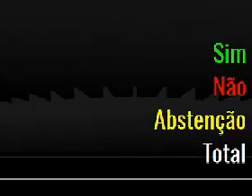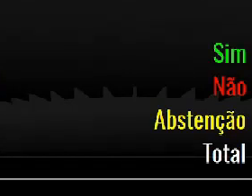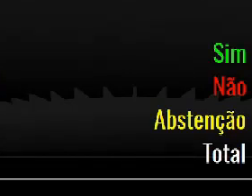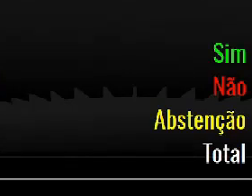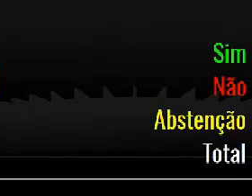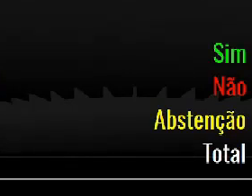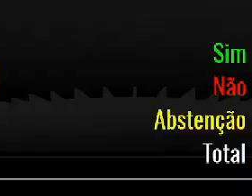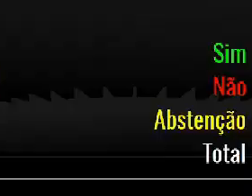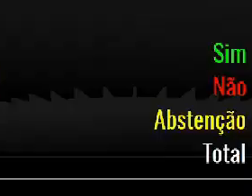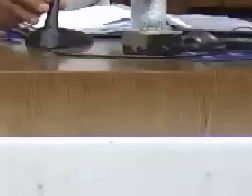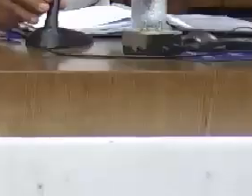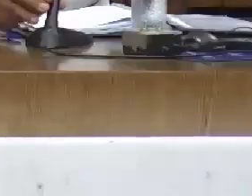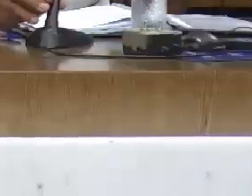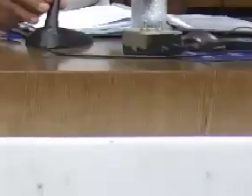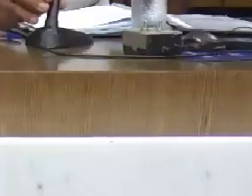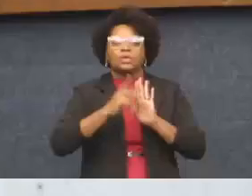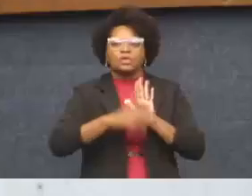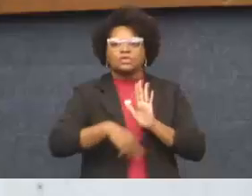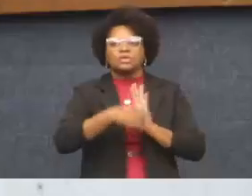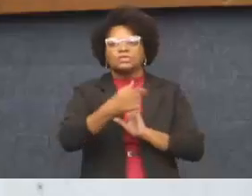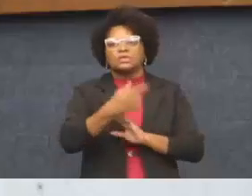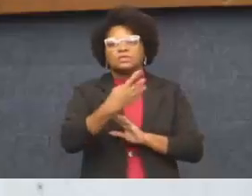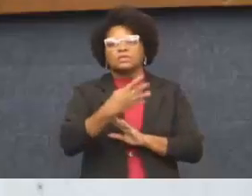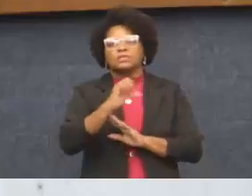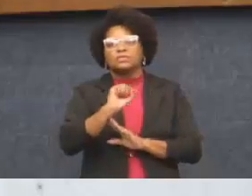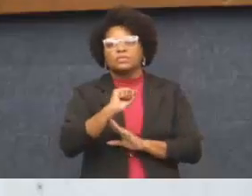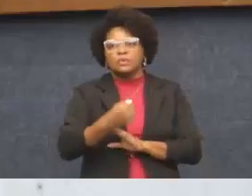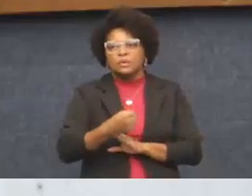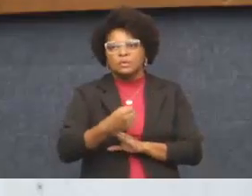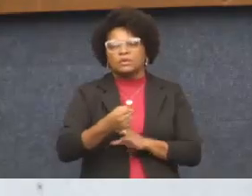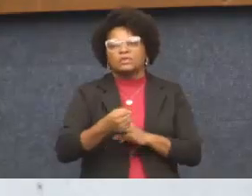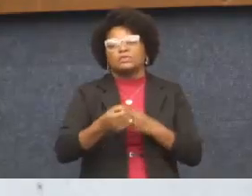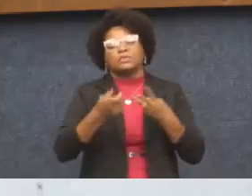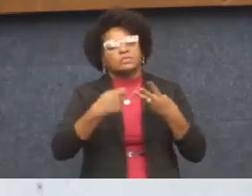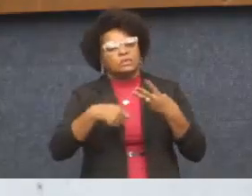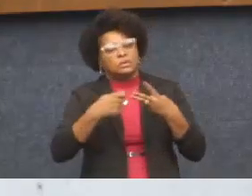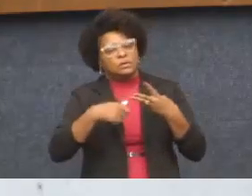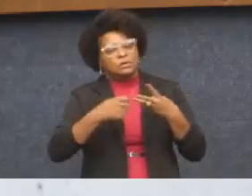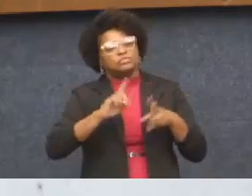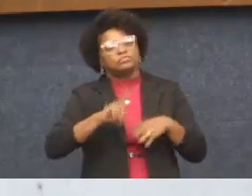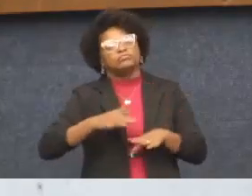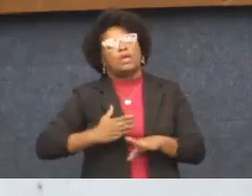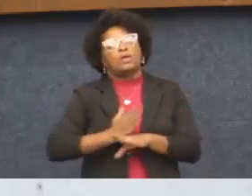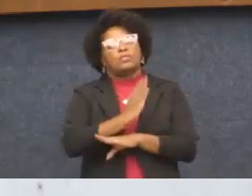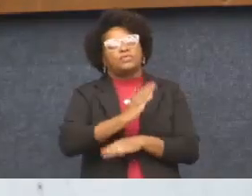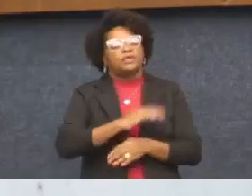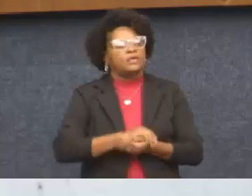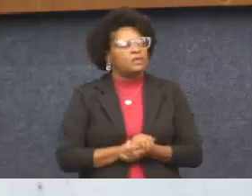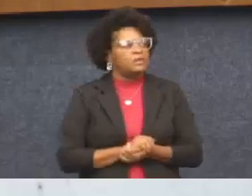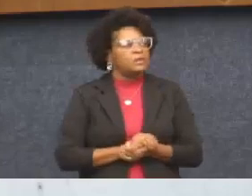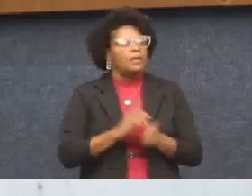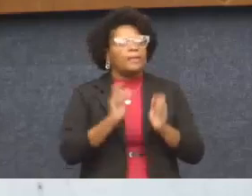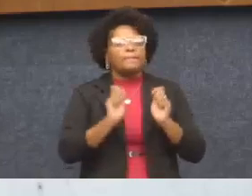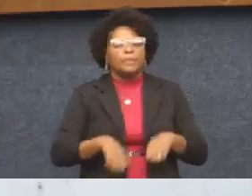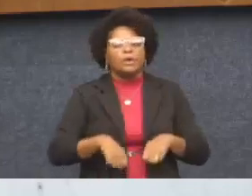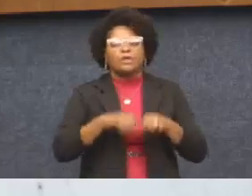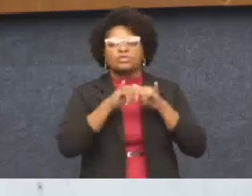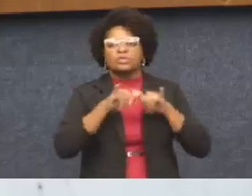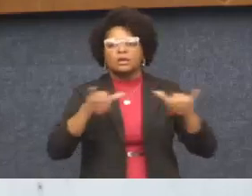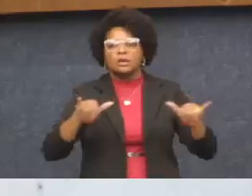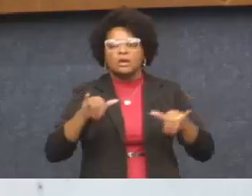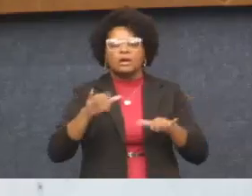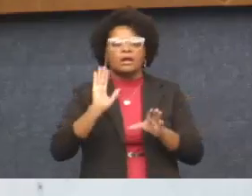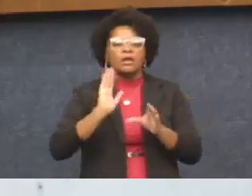Então, o projeto 748/2023, primeiro turno, fica aprovado. Para declarar. Para declarar voto, o